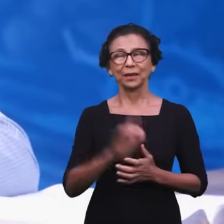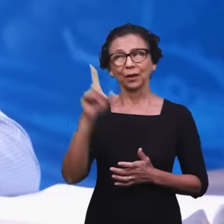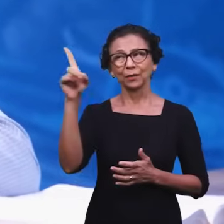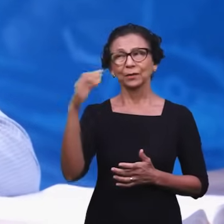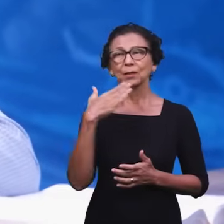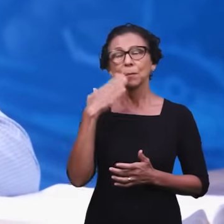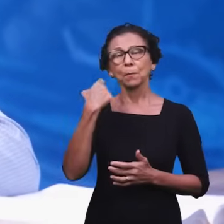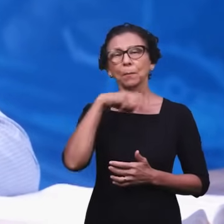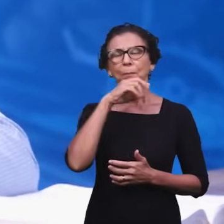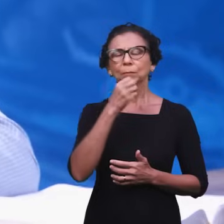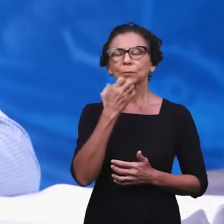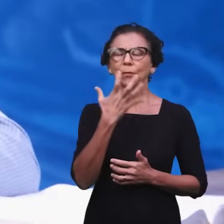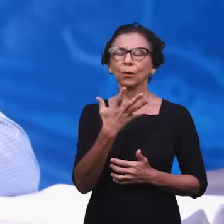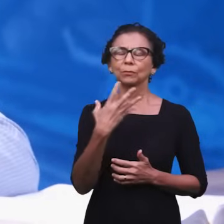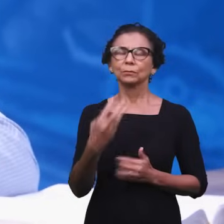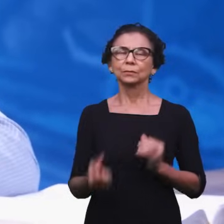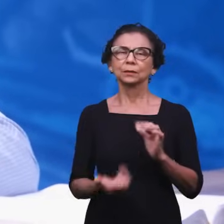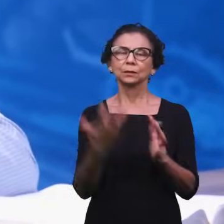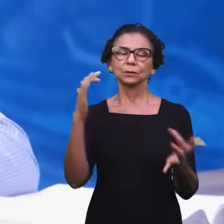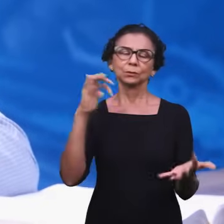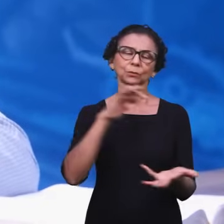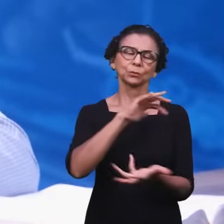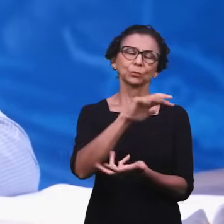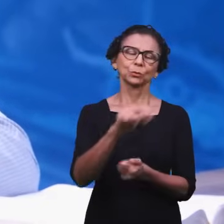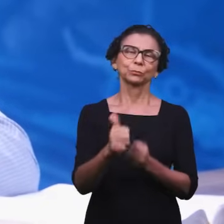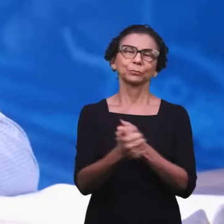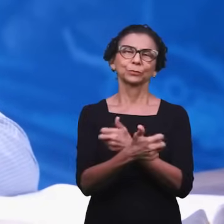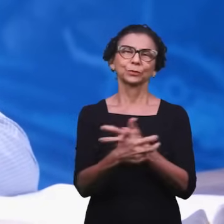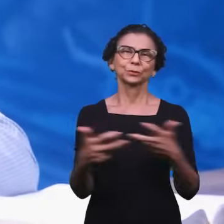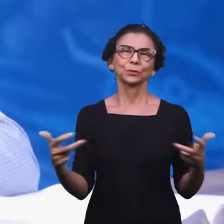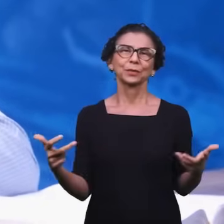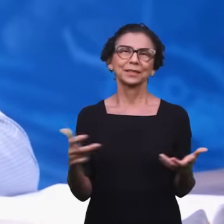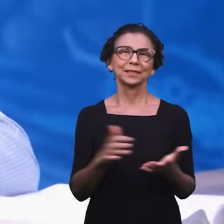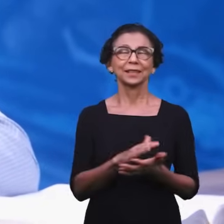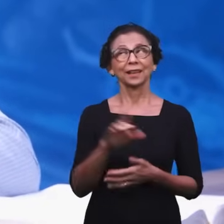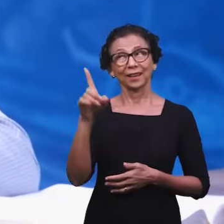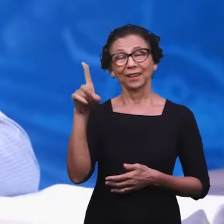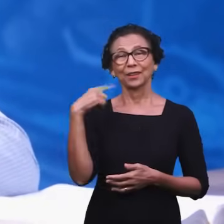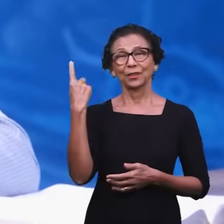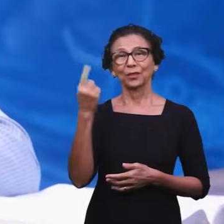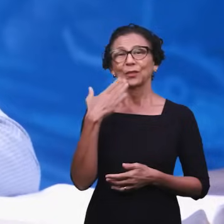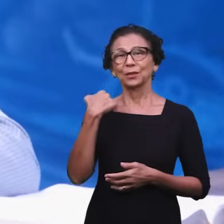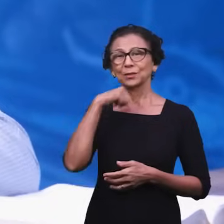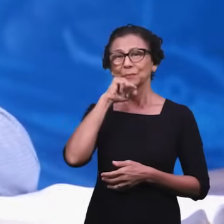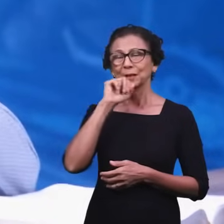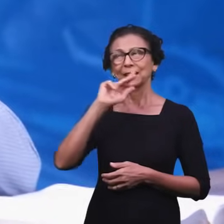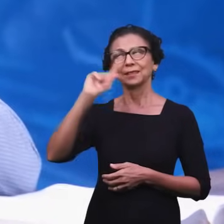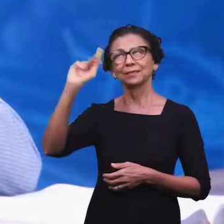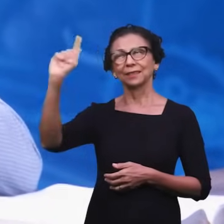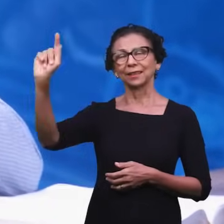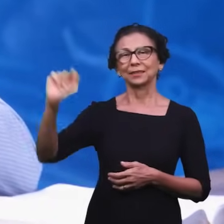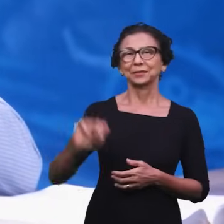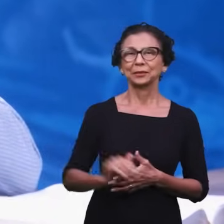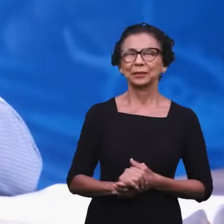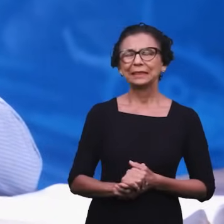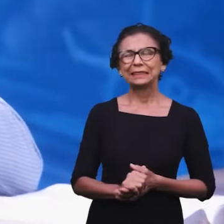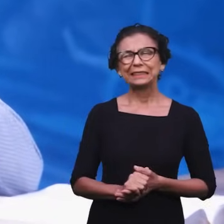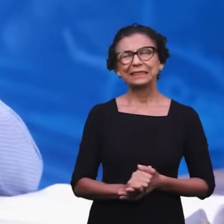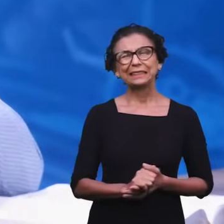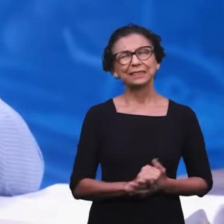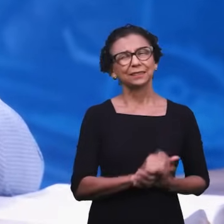que criou todas as coisas, que é o Glória Pai a do Deus. universo. Esse é o nosso Pai Celestial. Glória a Jesus. E há tantas